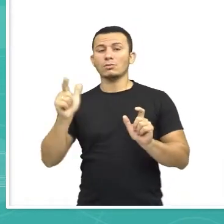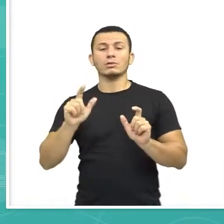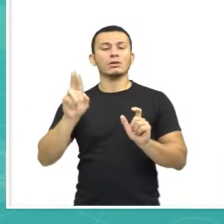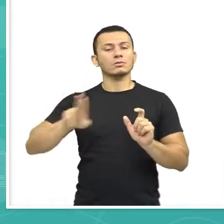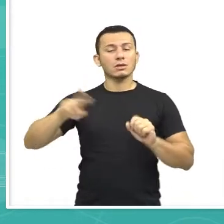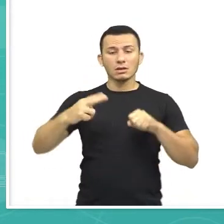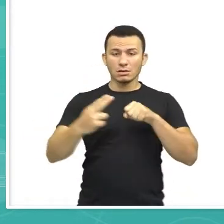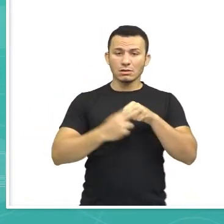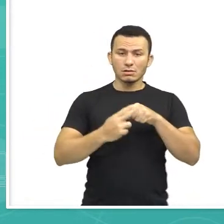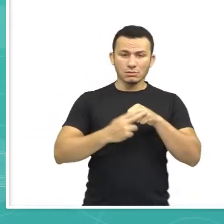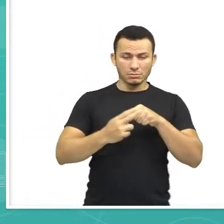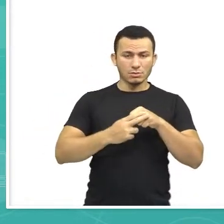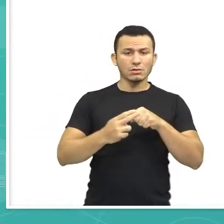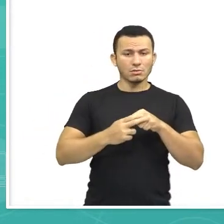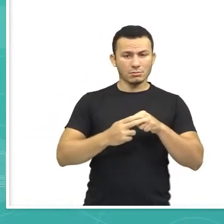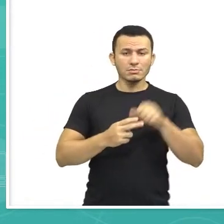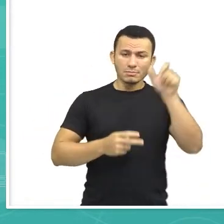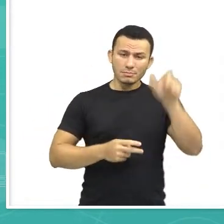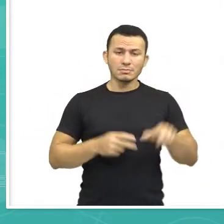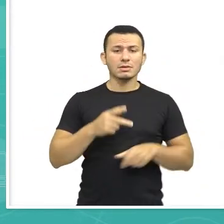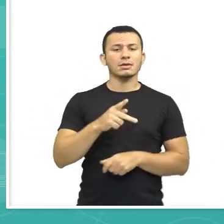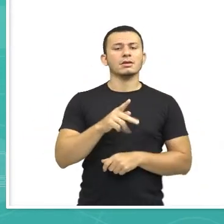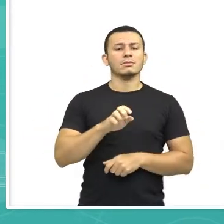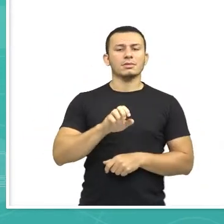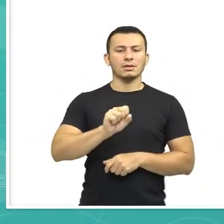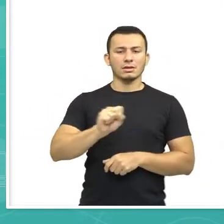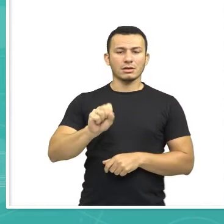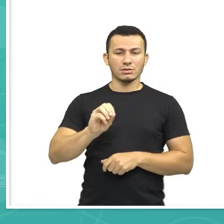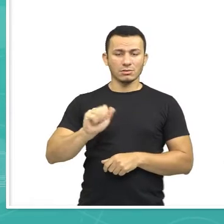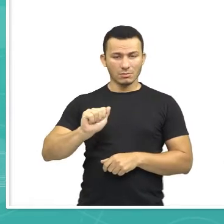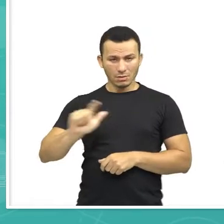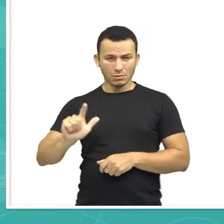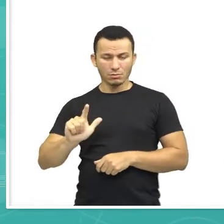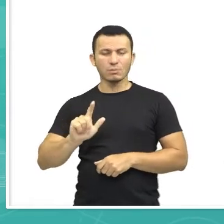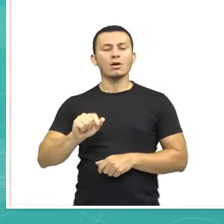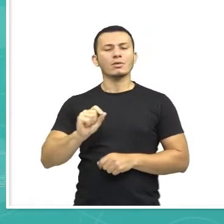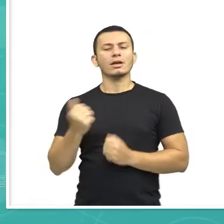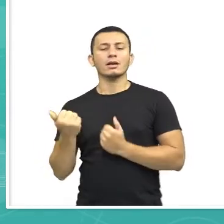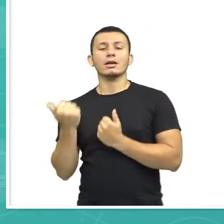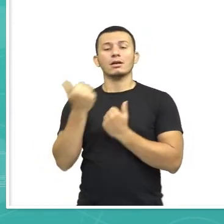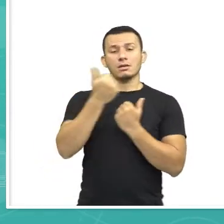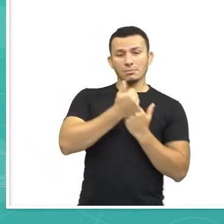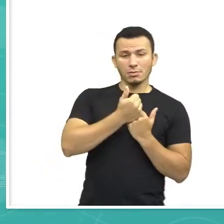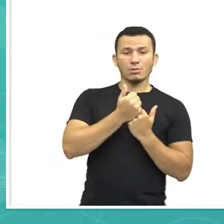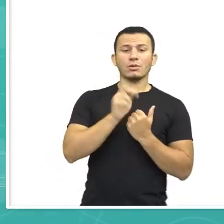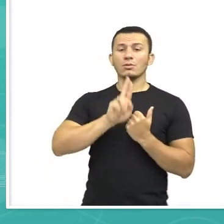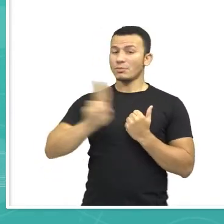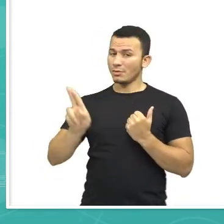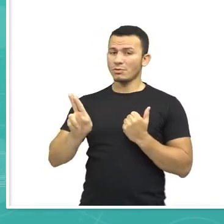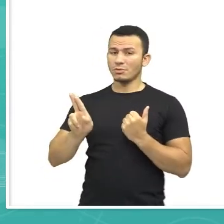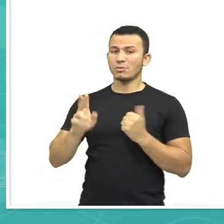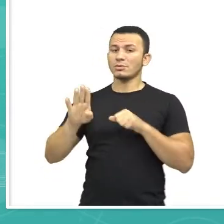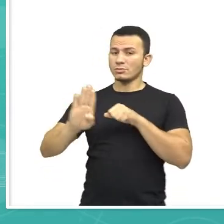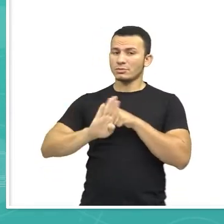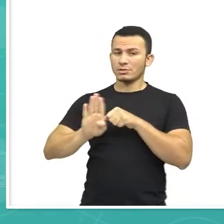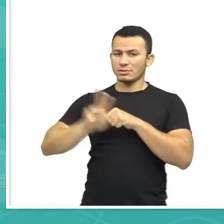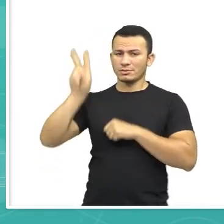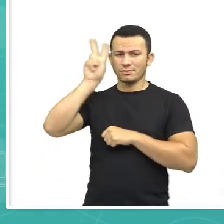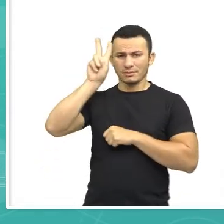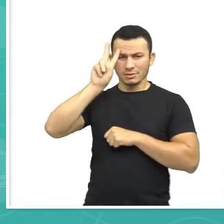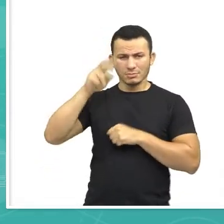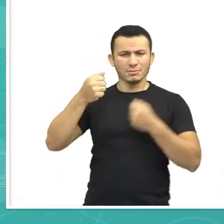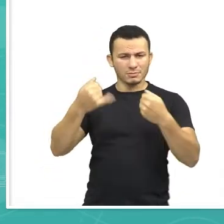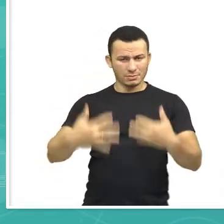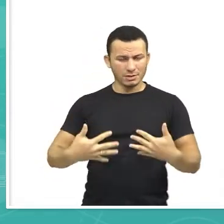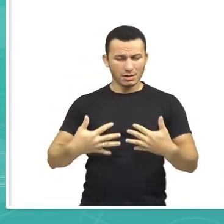pronomes os pronomes pessoais. Falei aqui que ele vai substituir os nomes, os substantivos, então